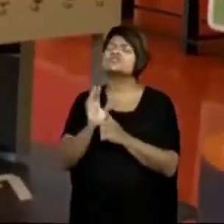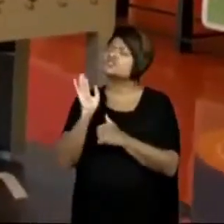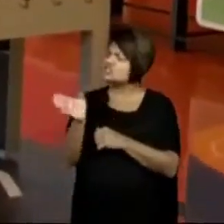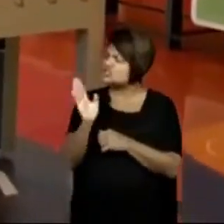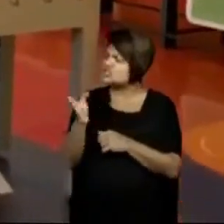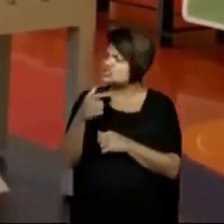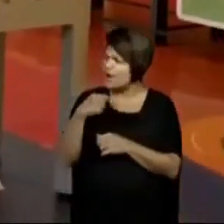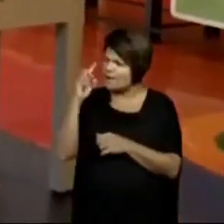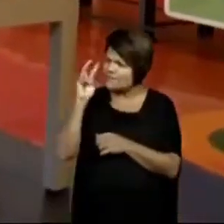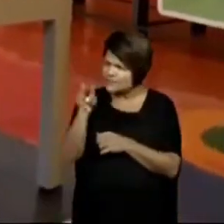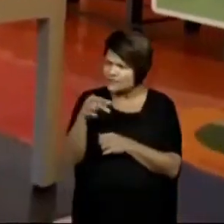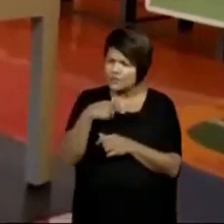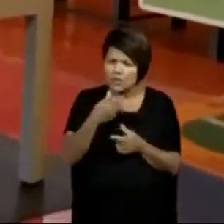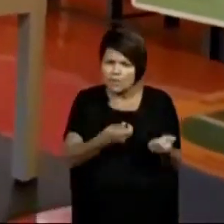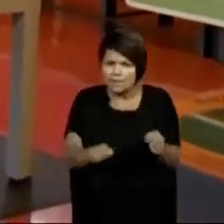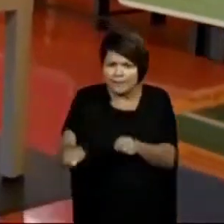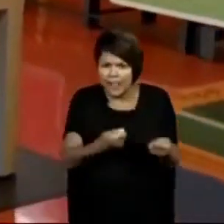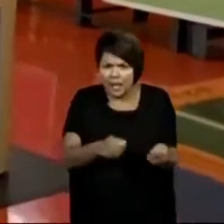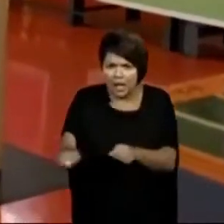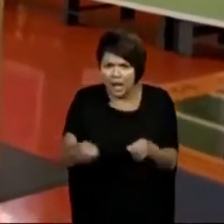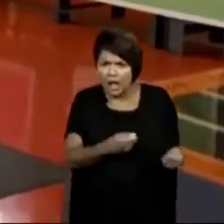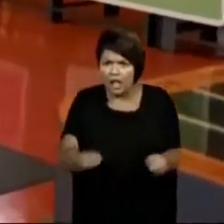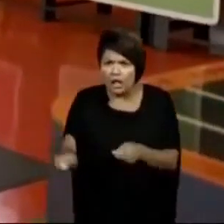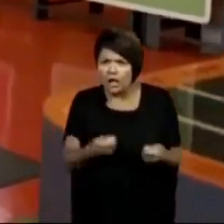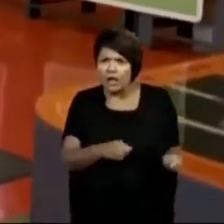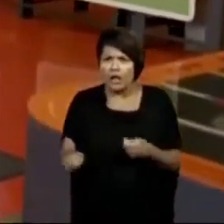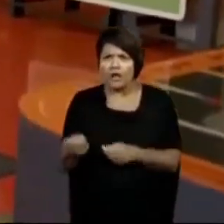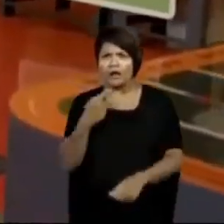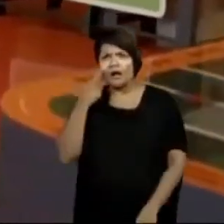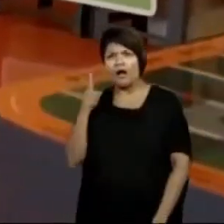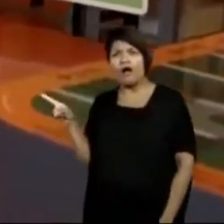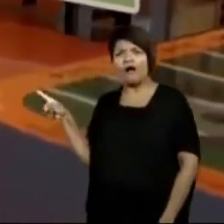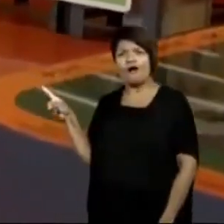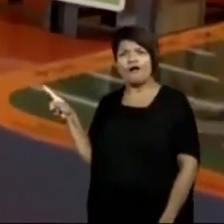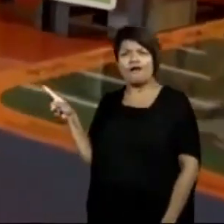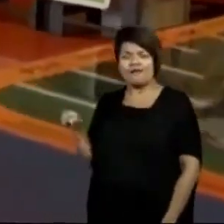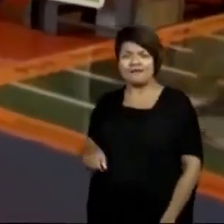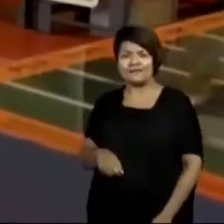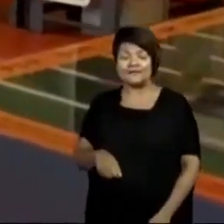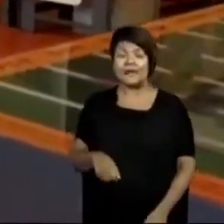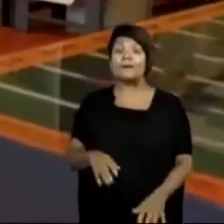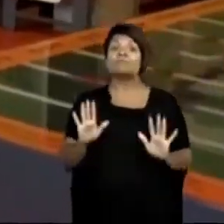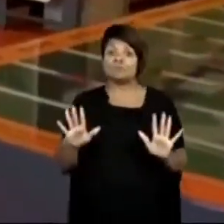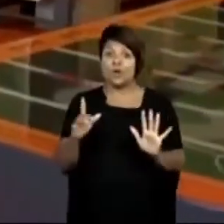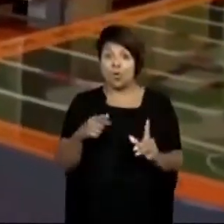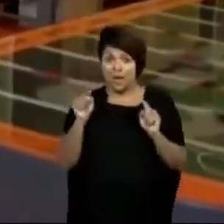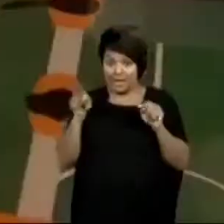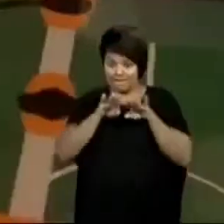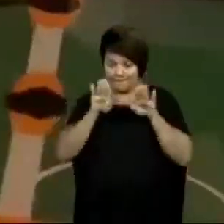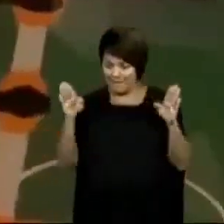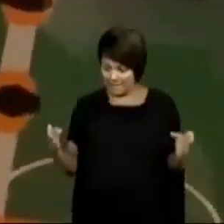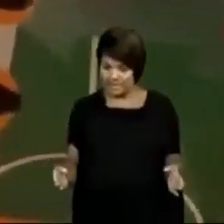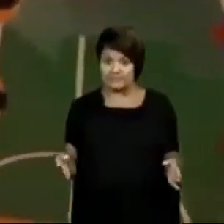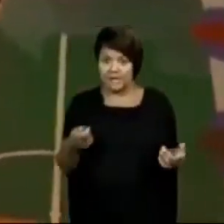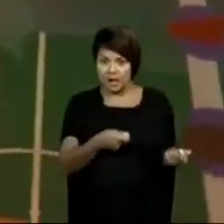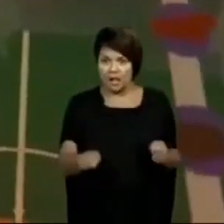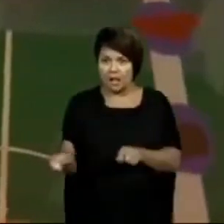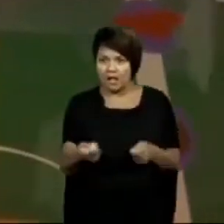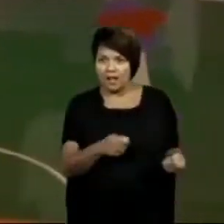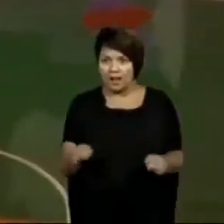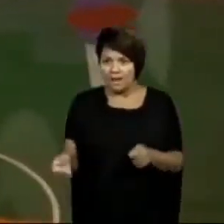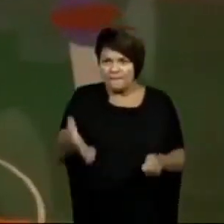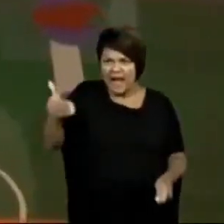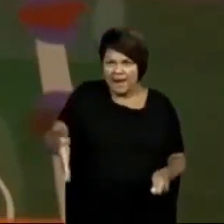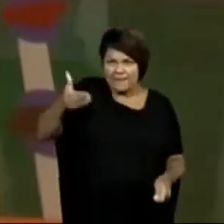pimbolim que nós temos aqui? Eu estava olhando, professora Mara, para que serve? Então, essas mesas, elas são mesas de